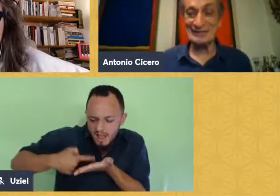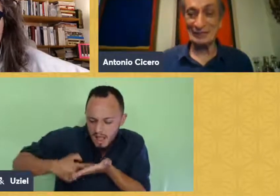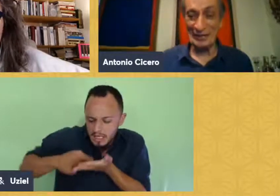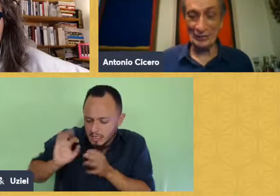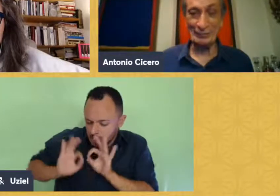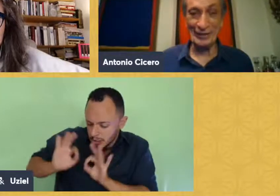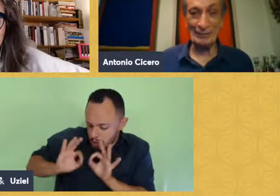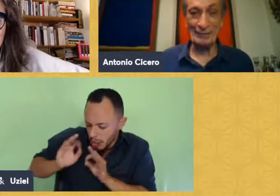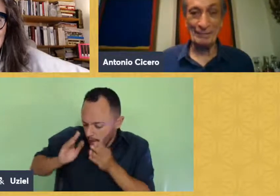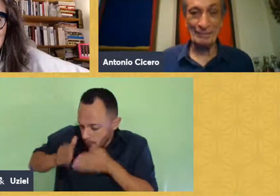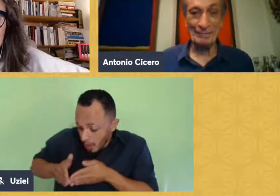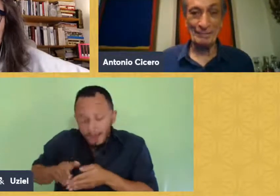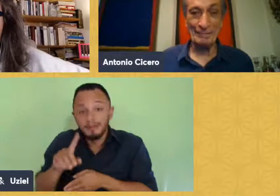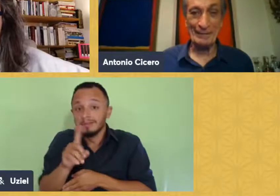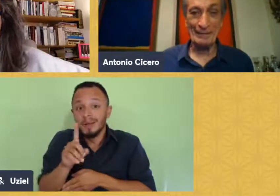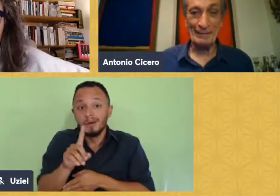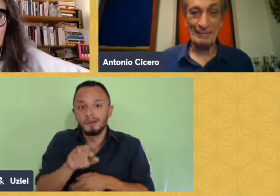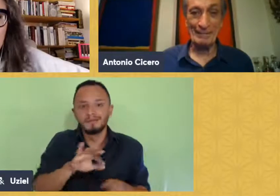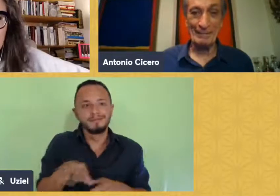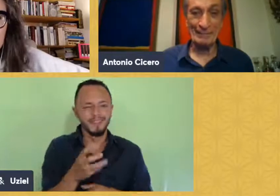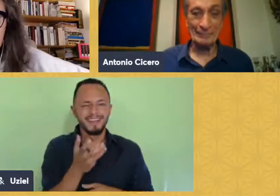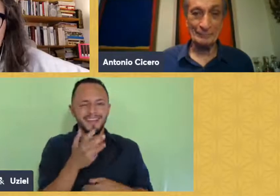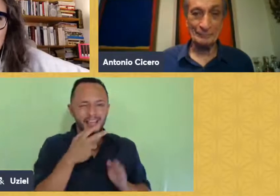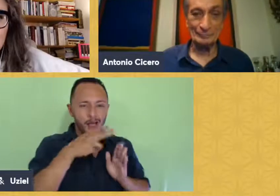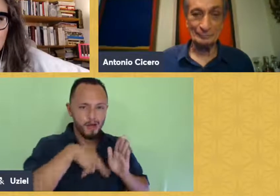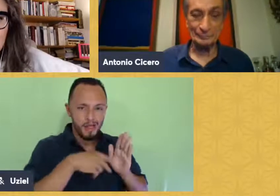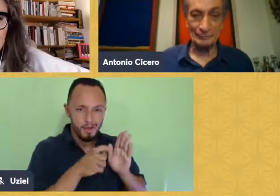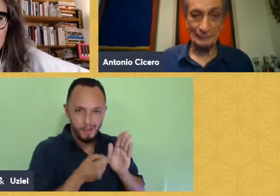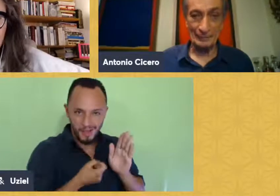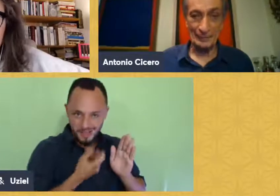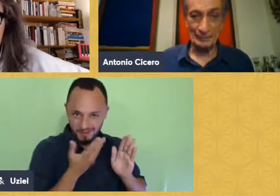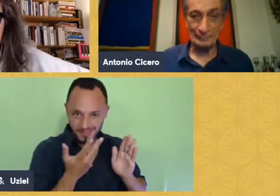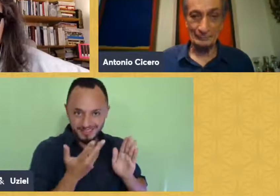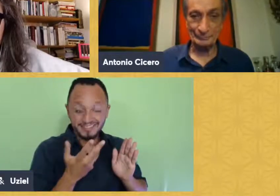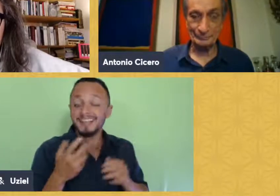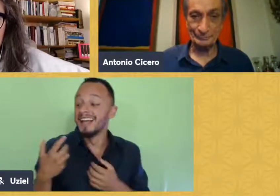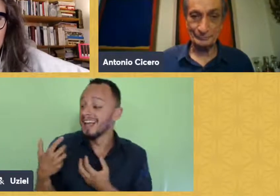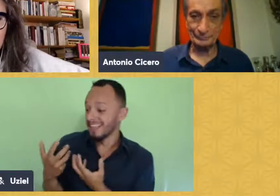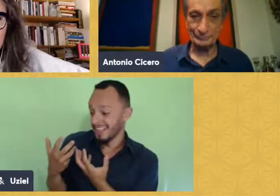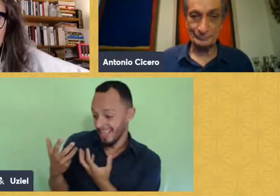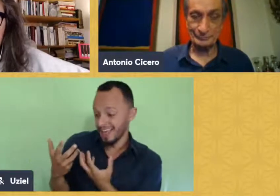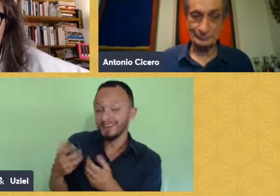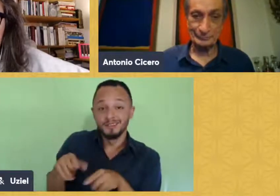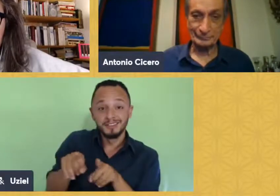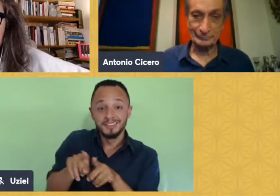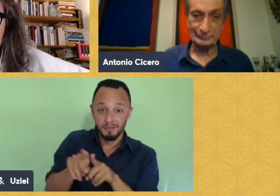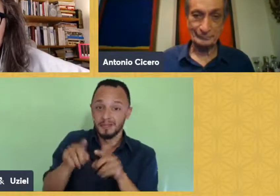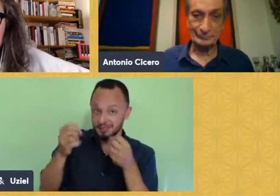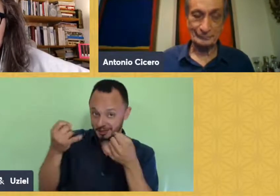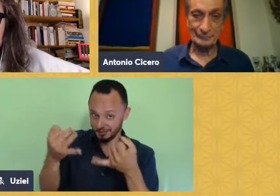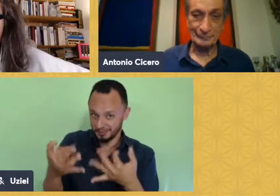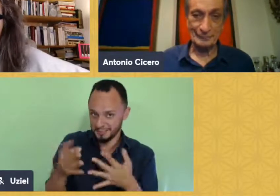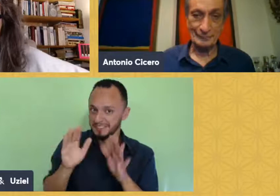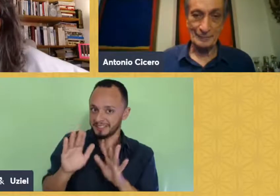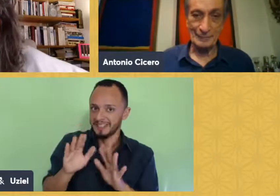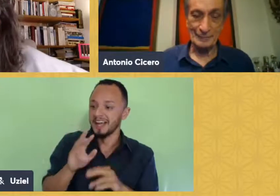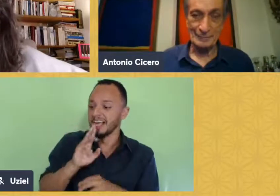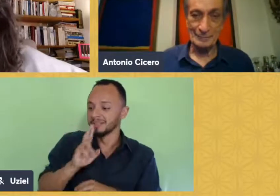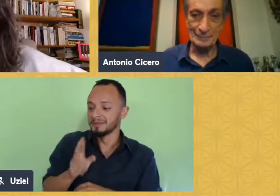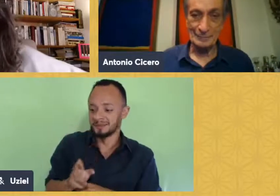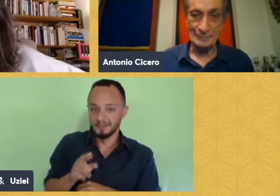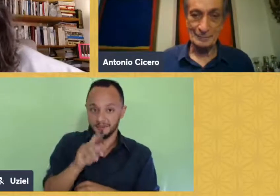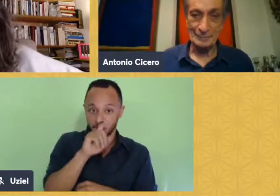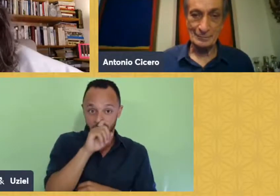Você quer que eu leia o poema? Quero, mas tem só mais uma pergunta que tem, inclusive, a ver com isso. Se você puder, por favor, responder, da Carla